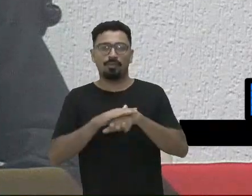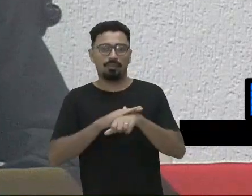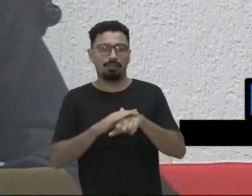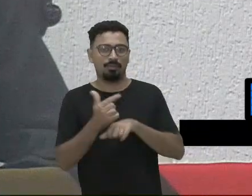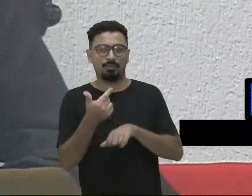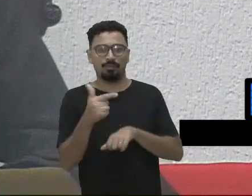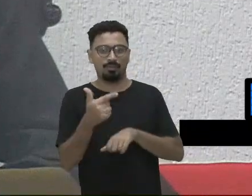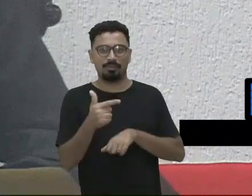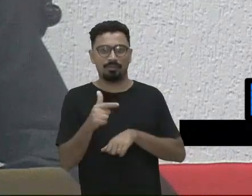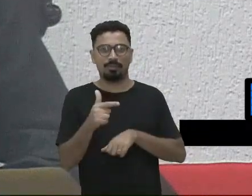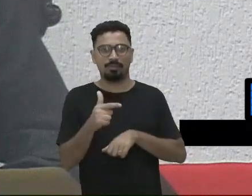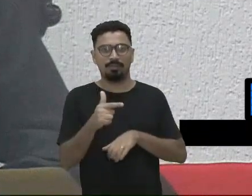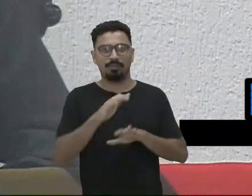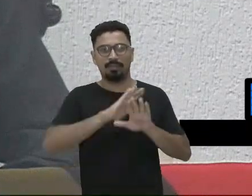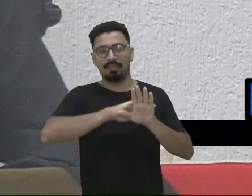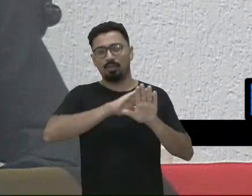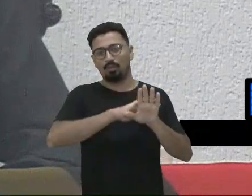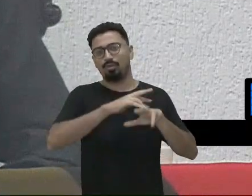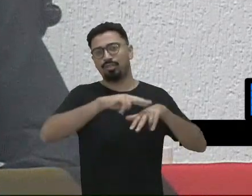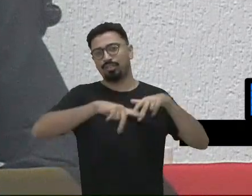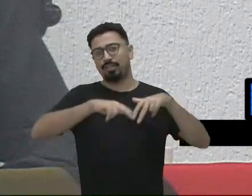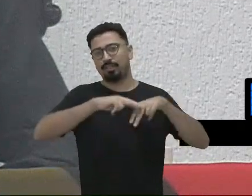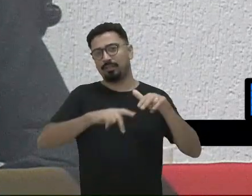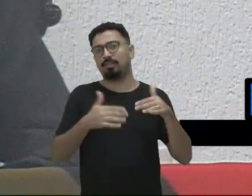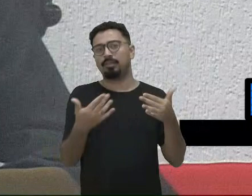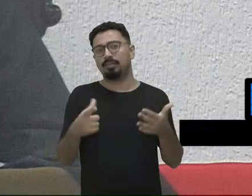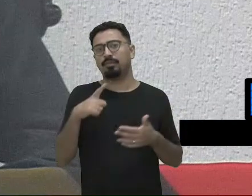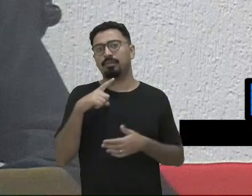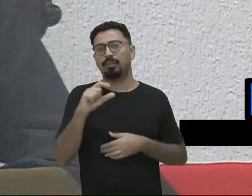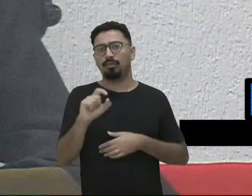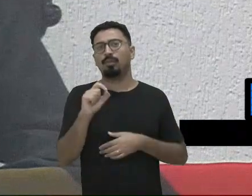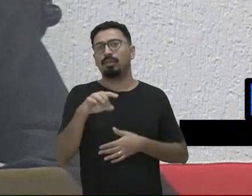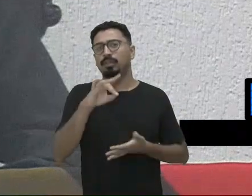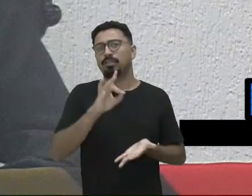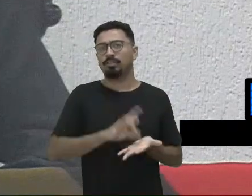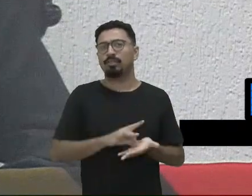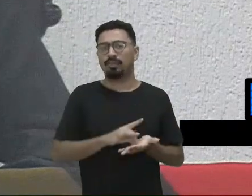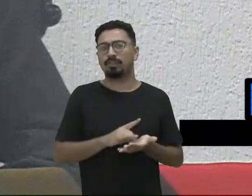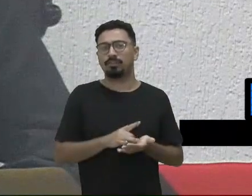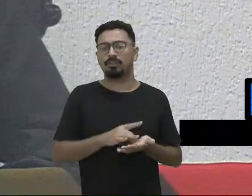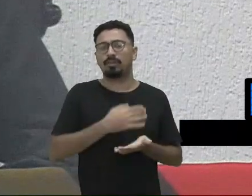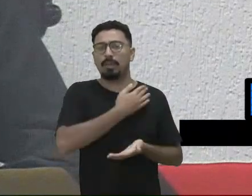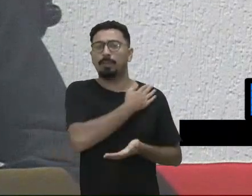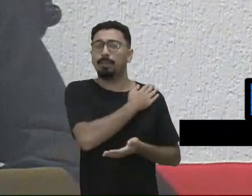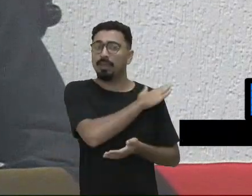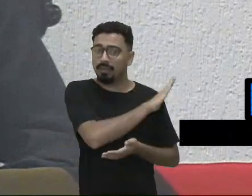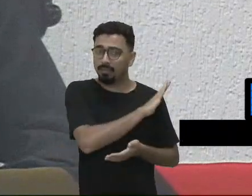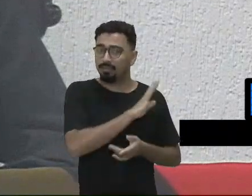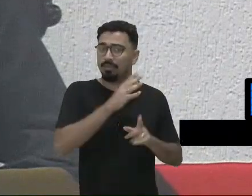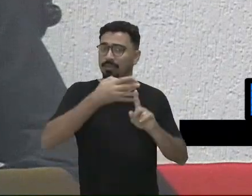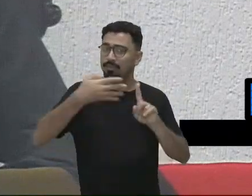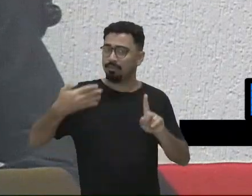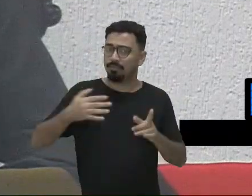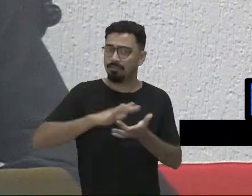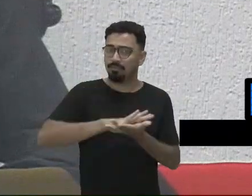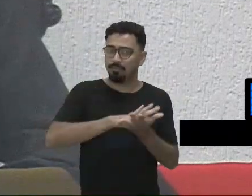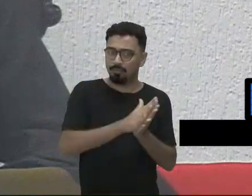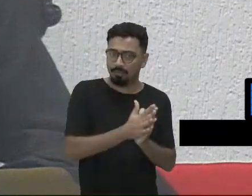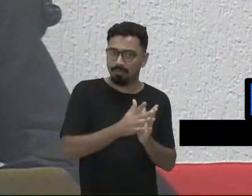existe ideologia de gênero, né? O que existe é realmente preconceito, LGBTfobia,